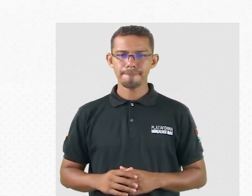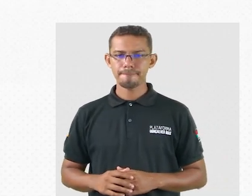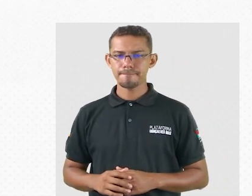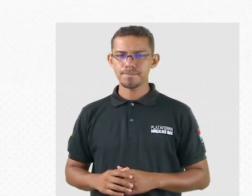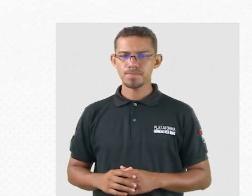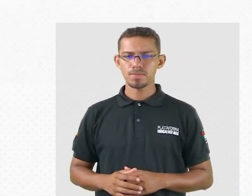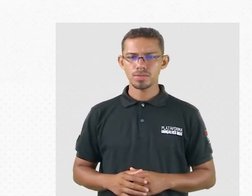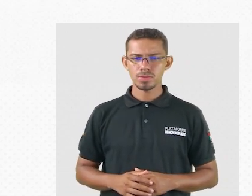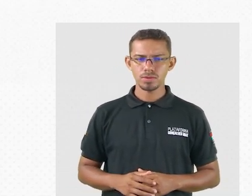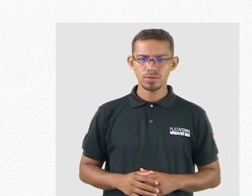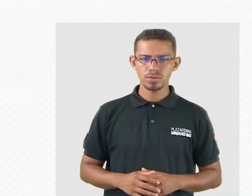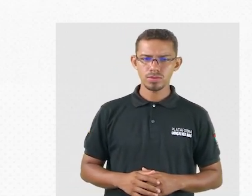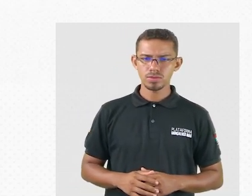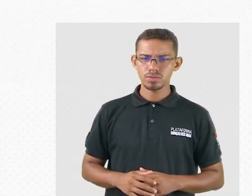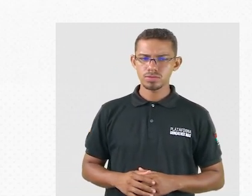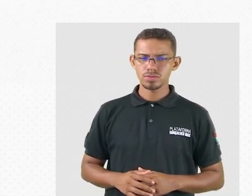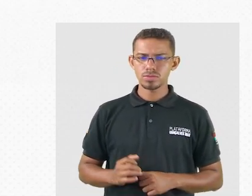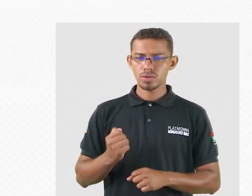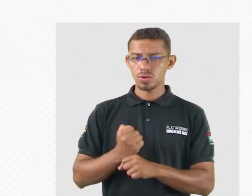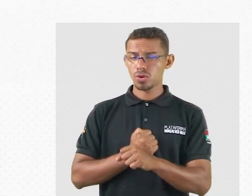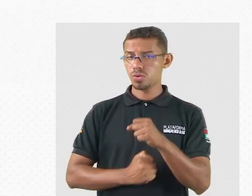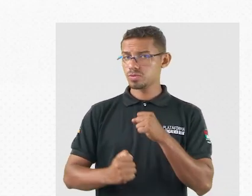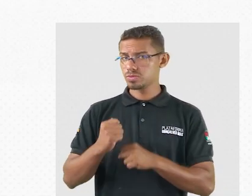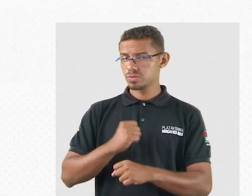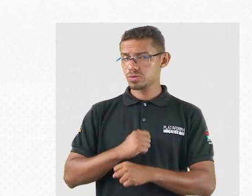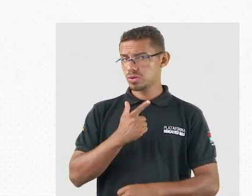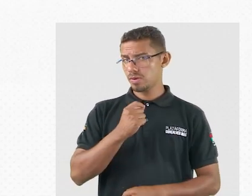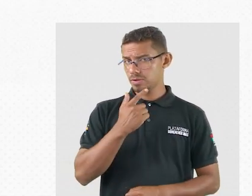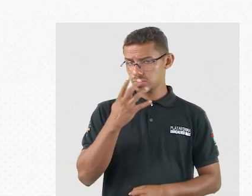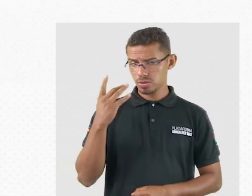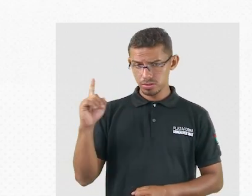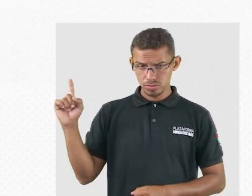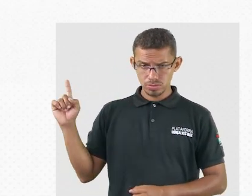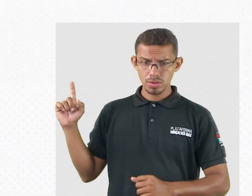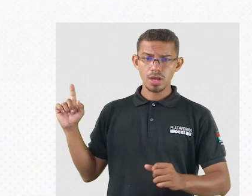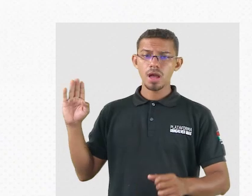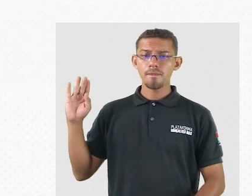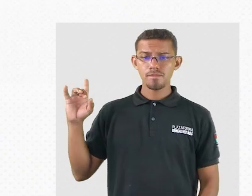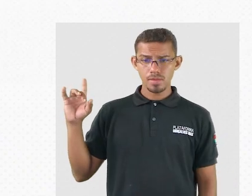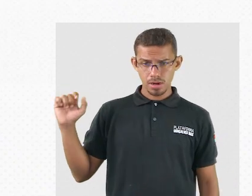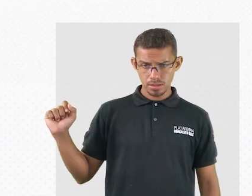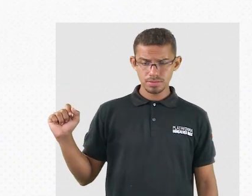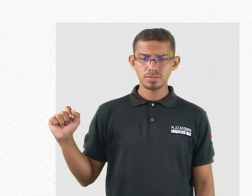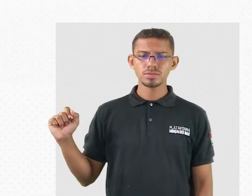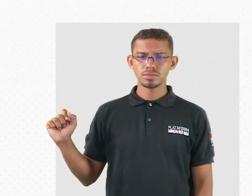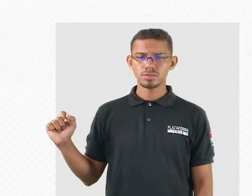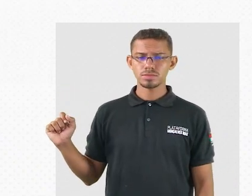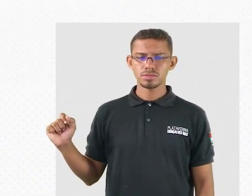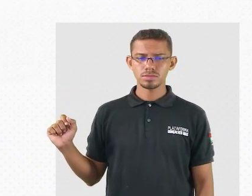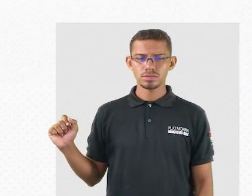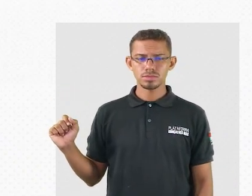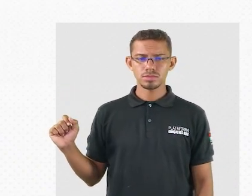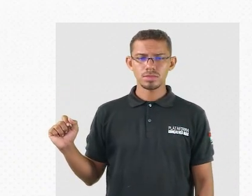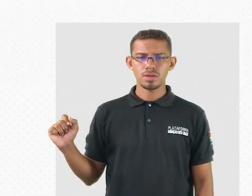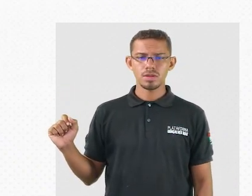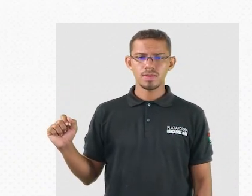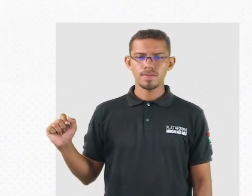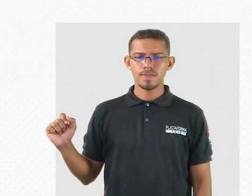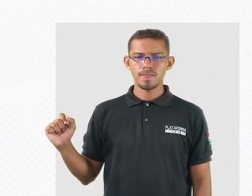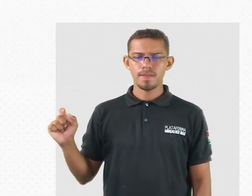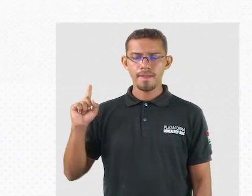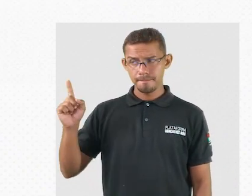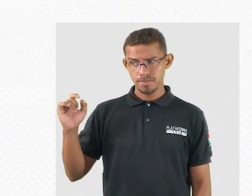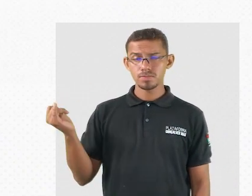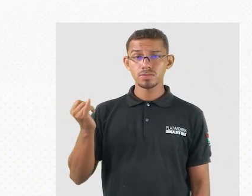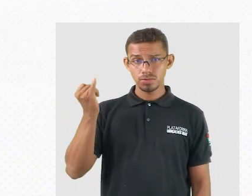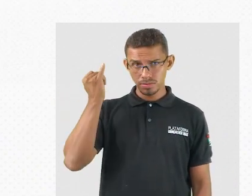Uniforme 2024, aí, ano passado, tá? A balaiada, ó, é importante isso aqui, gente, tá? Eu